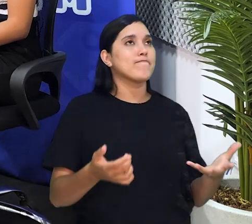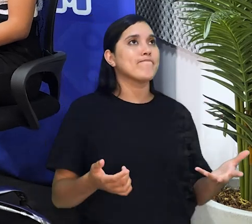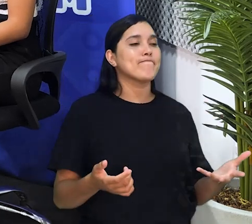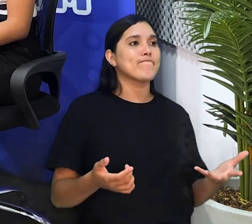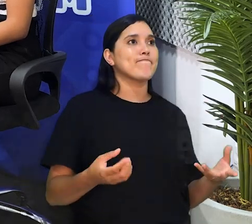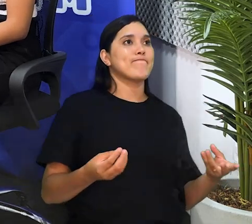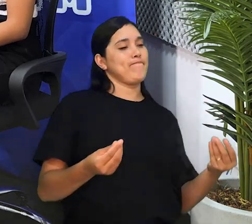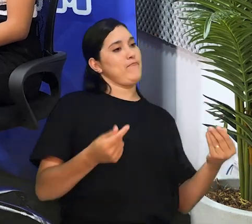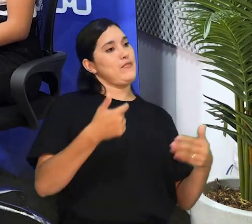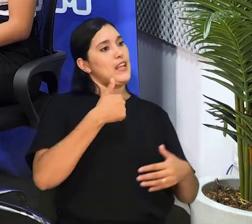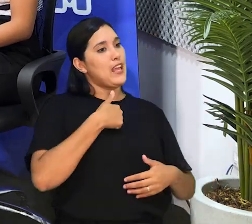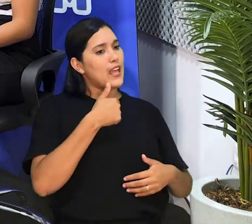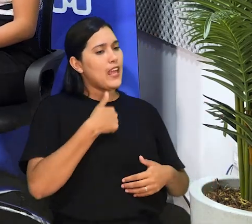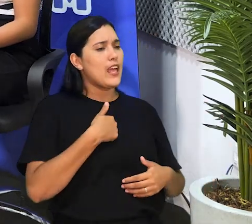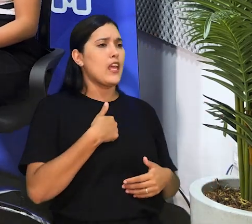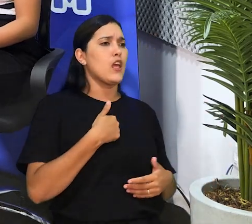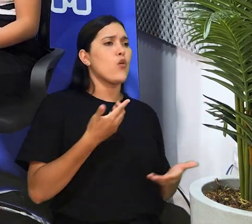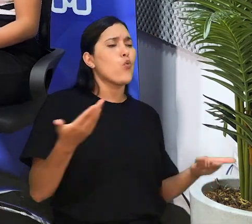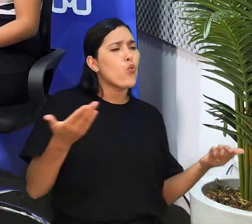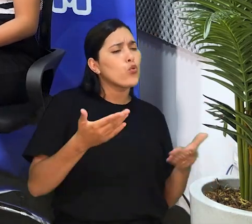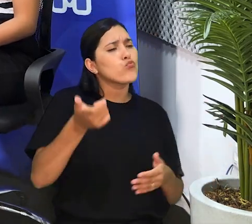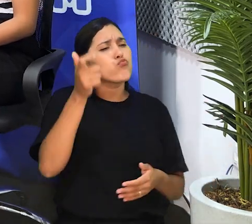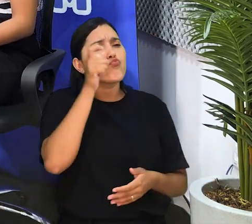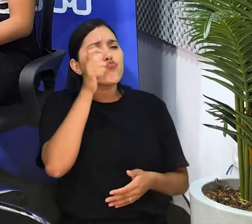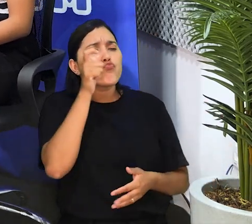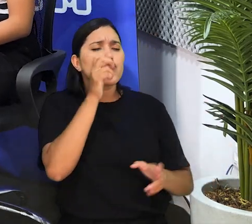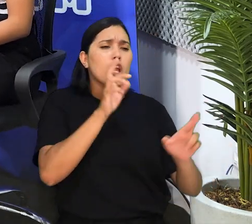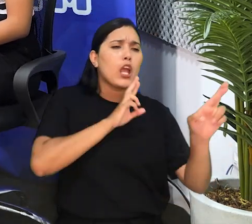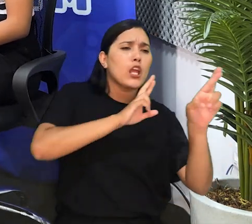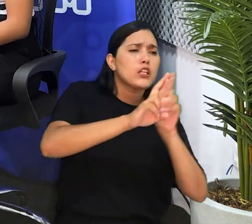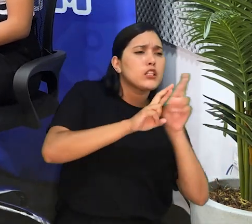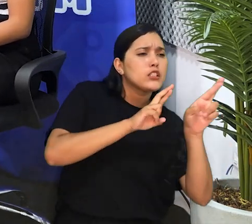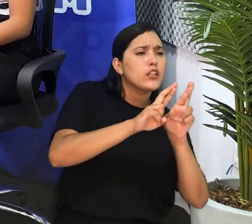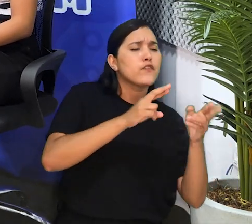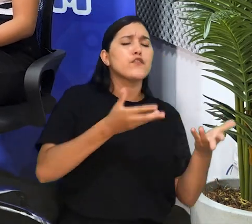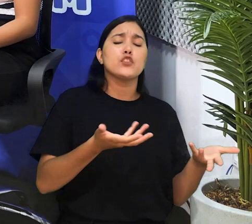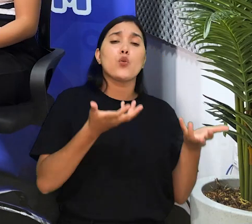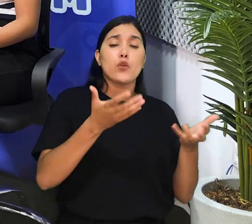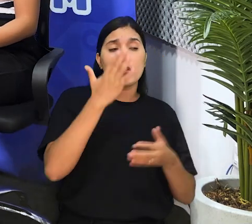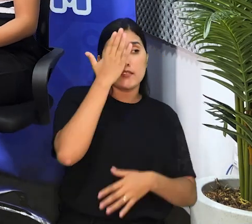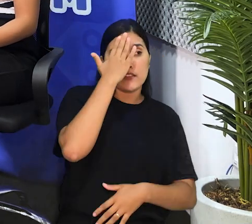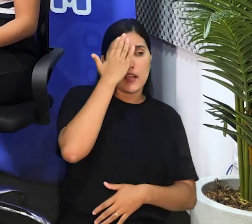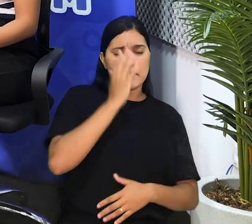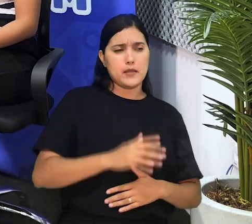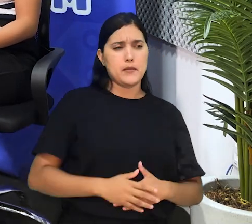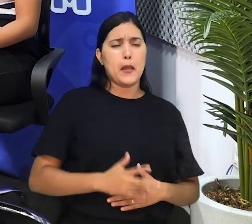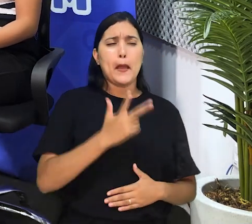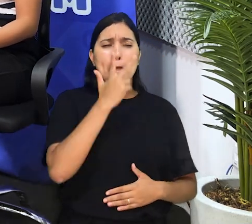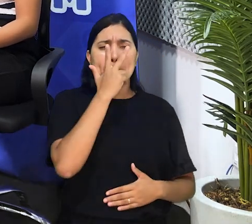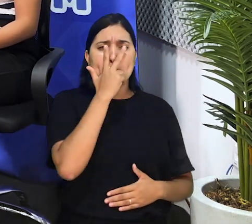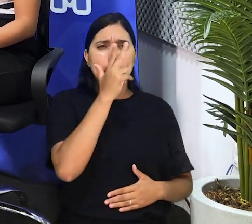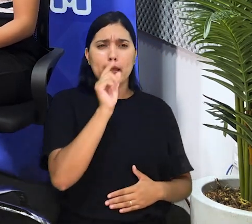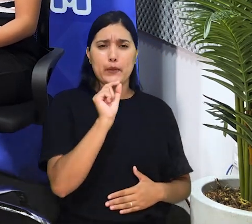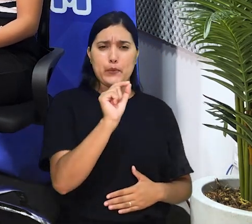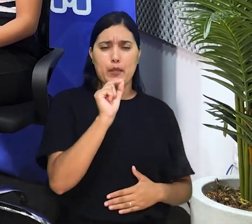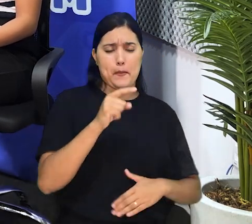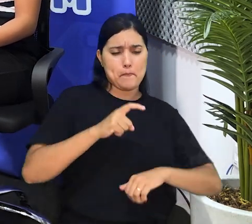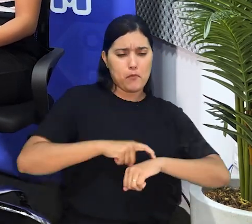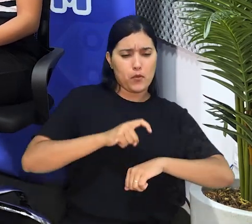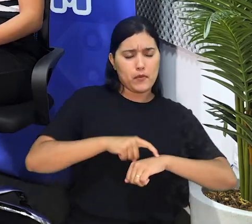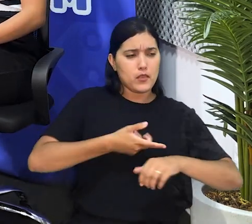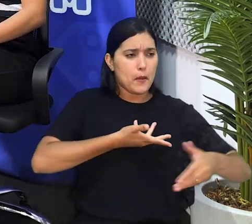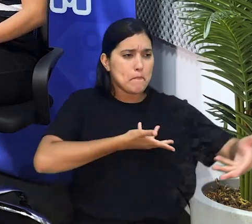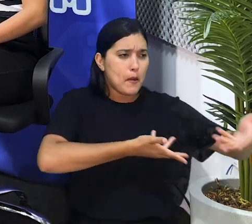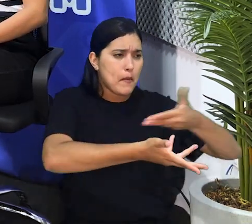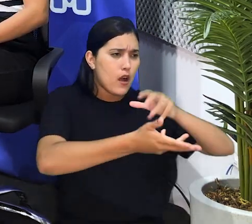agora, porque eu também como até uma ouvinte também, né, dessa entrevista, eu queria saber, parece,